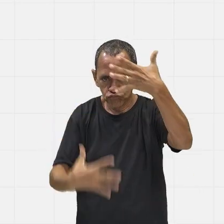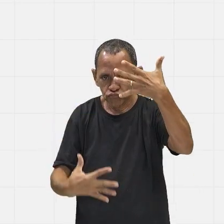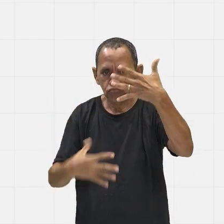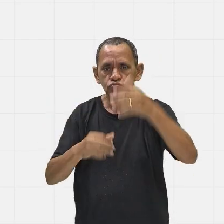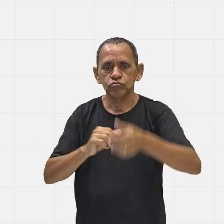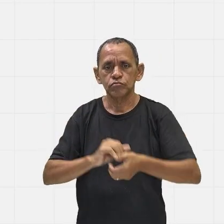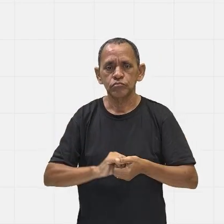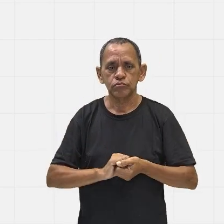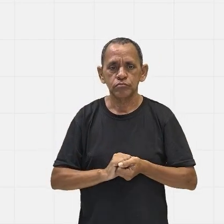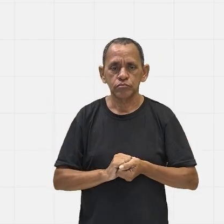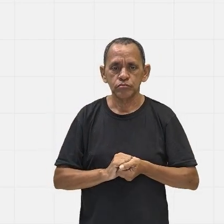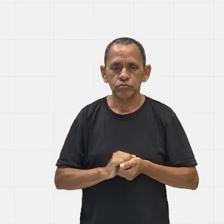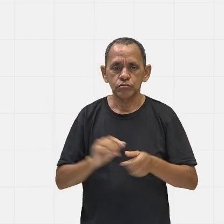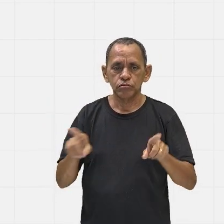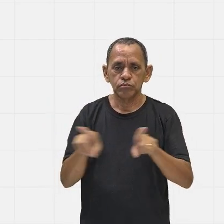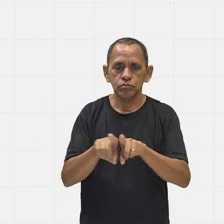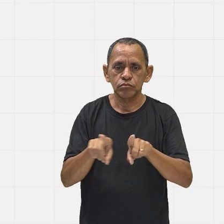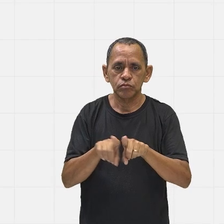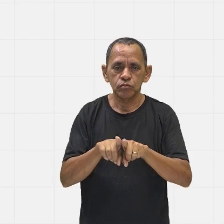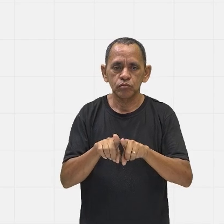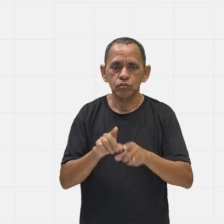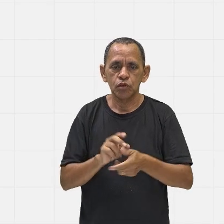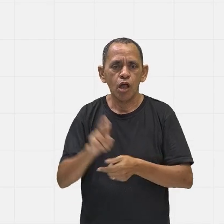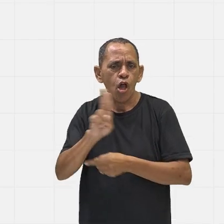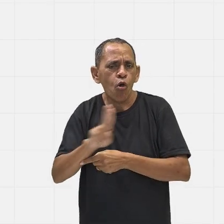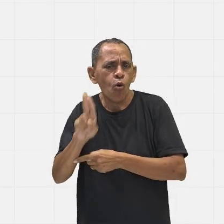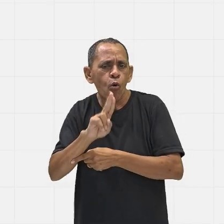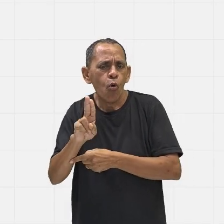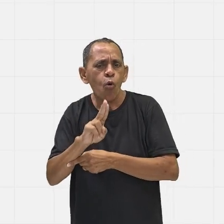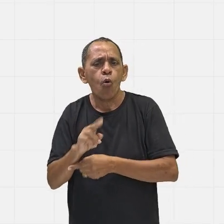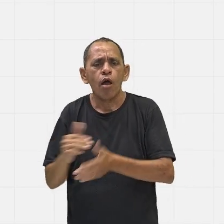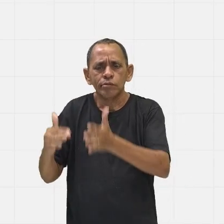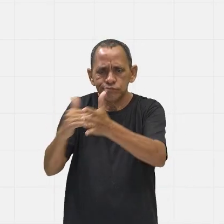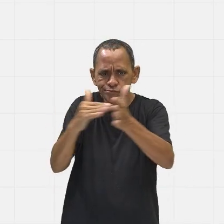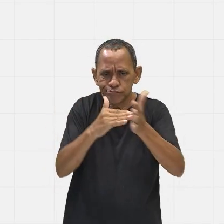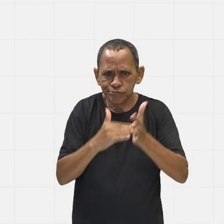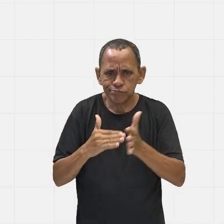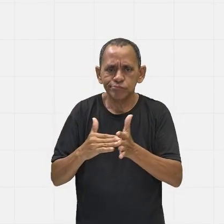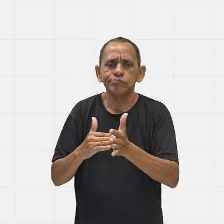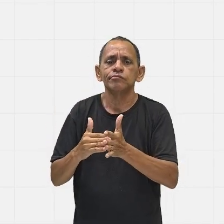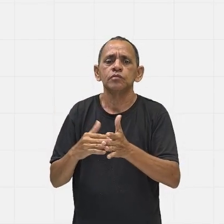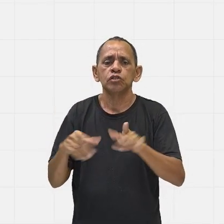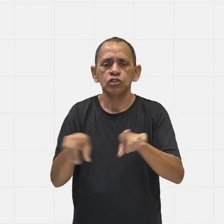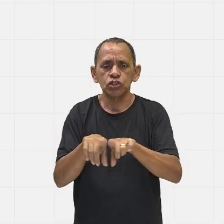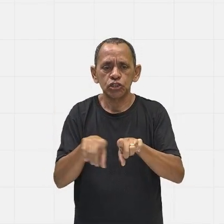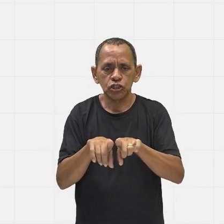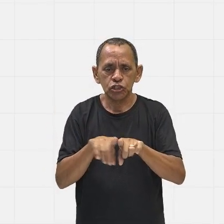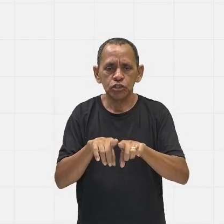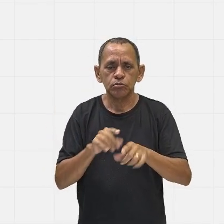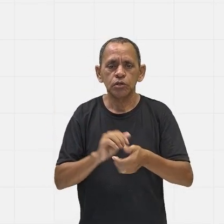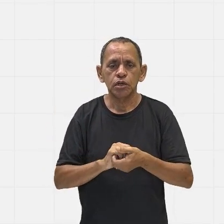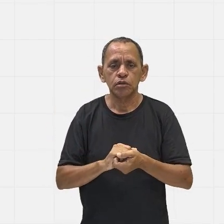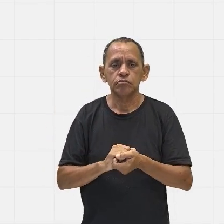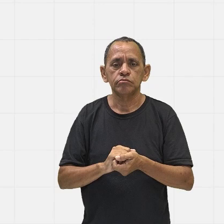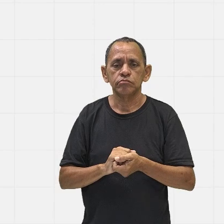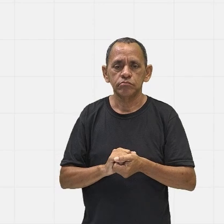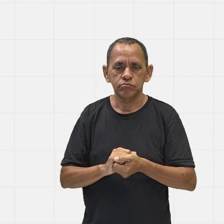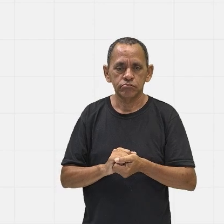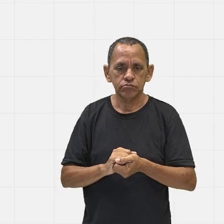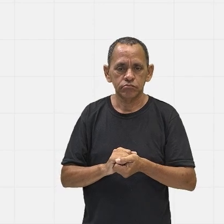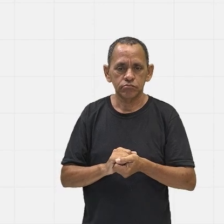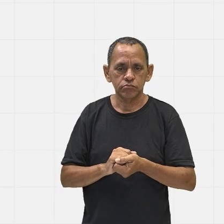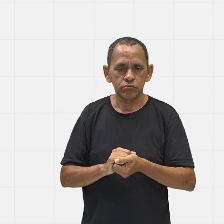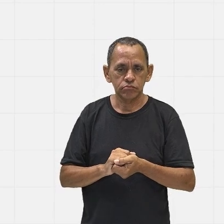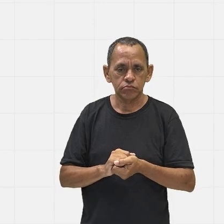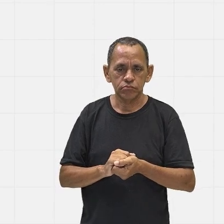falar ainda sobre os usuários com e sem moderação, que vocês precisam entender essa situação, o que é um usuário com moderação e o que é um usuário que